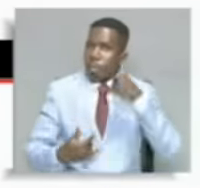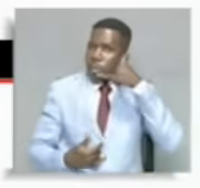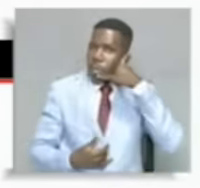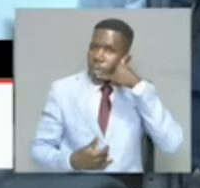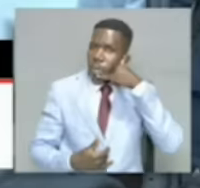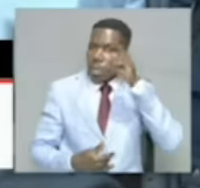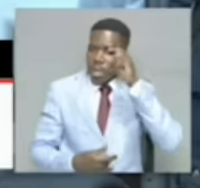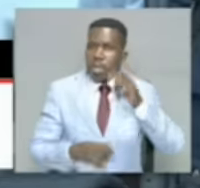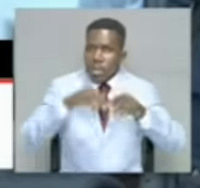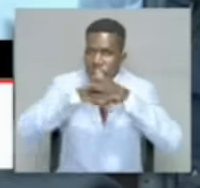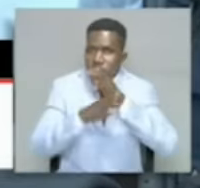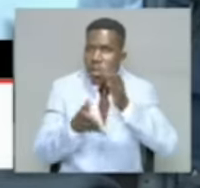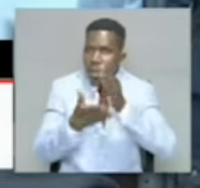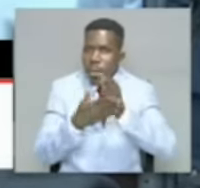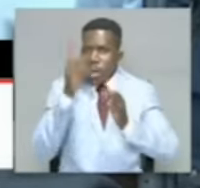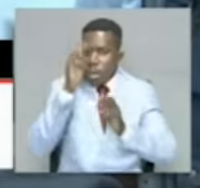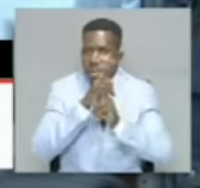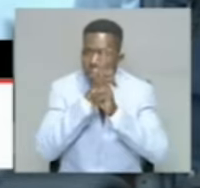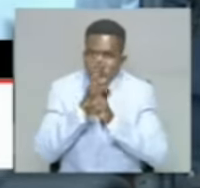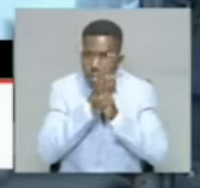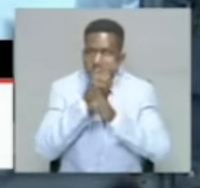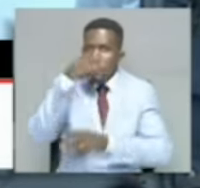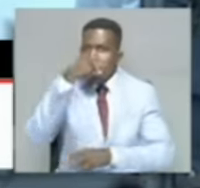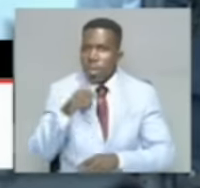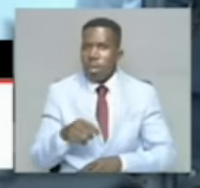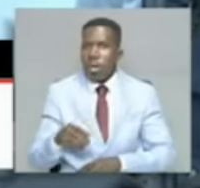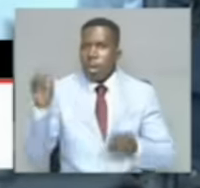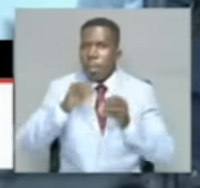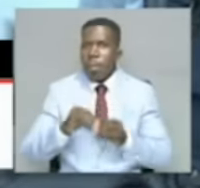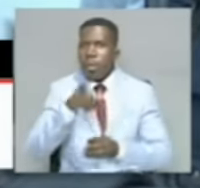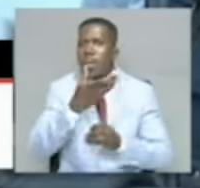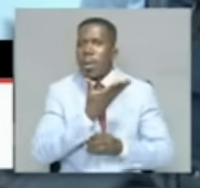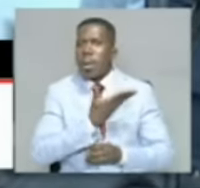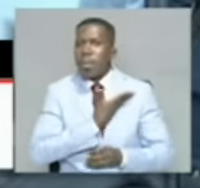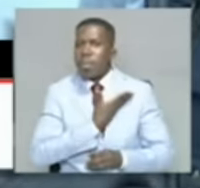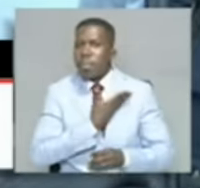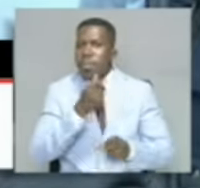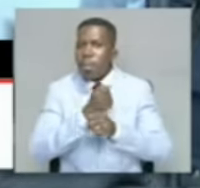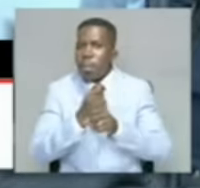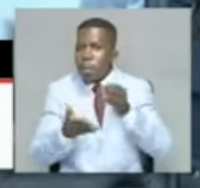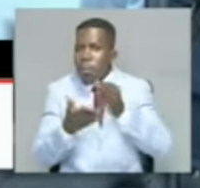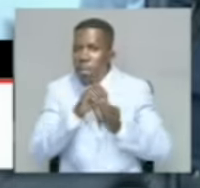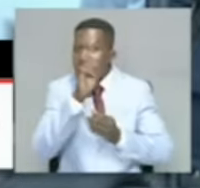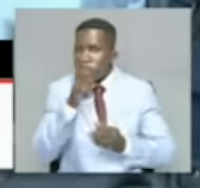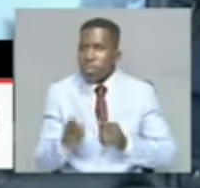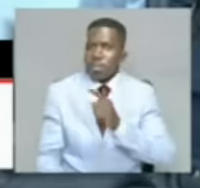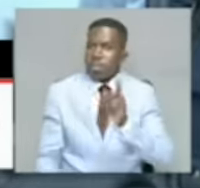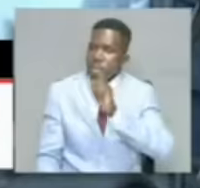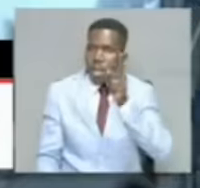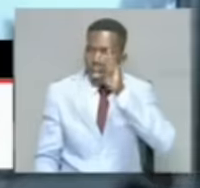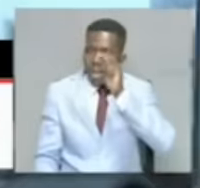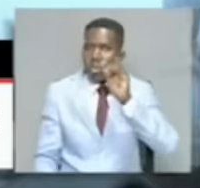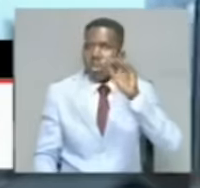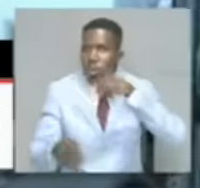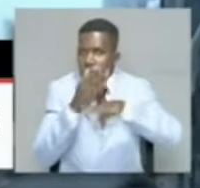banco, ele é que controlou o senhor. Ele trabalha no banco? Não, não trabalha no banco. Então, como ele estava no banco a fazer o que, o Ivan? Ele entra no banco que é para controlar só. Para controlar